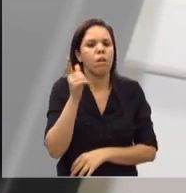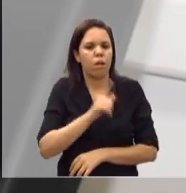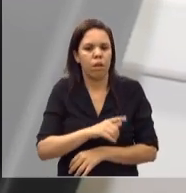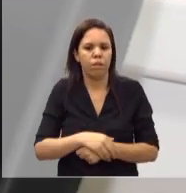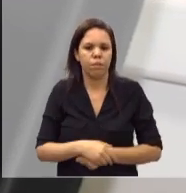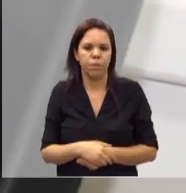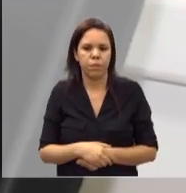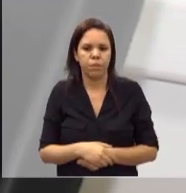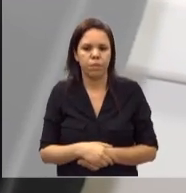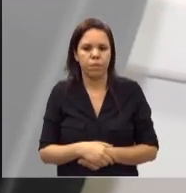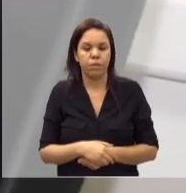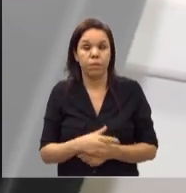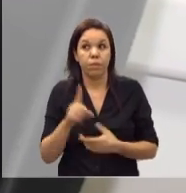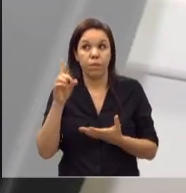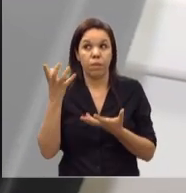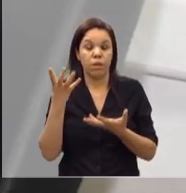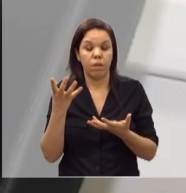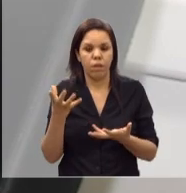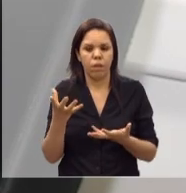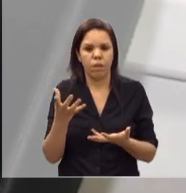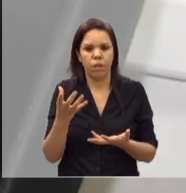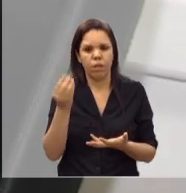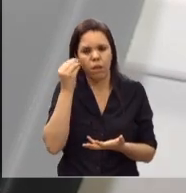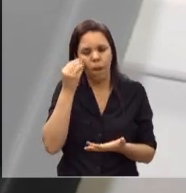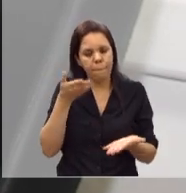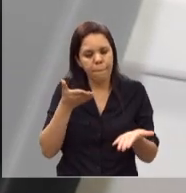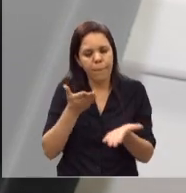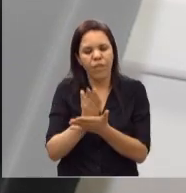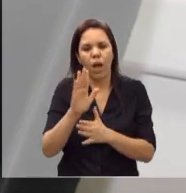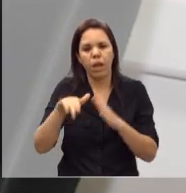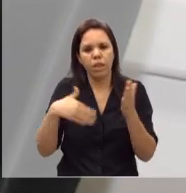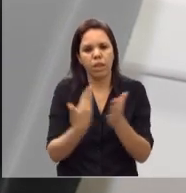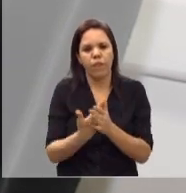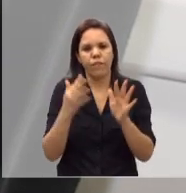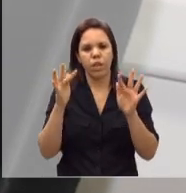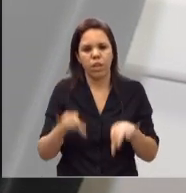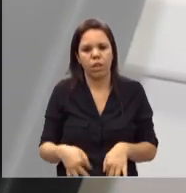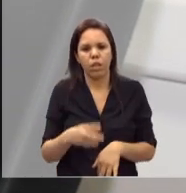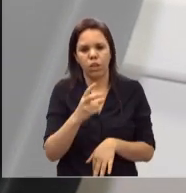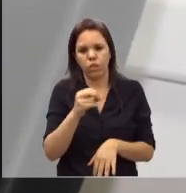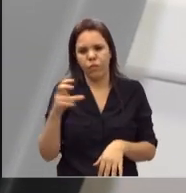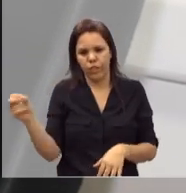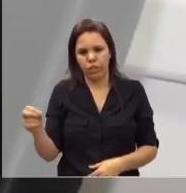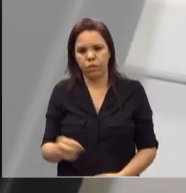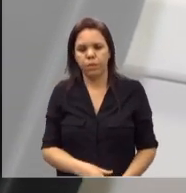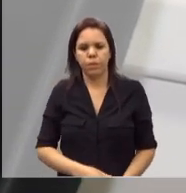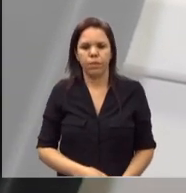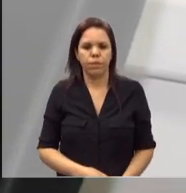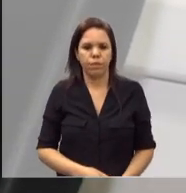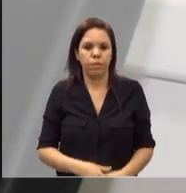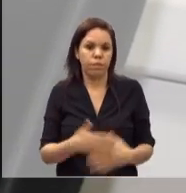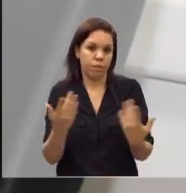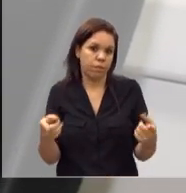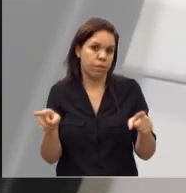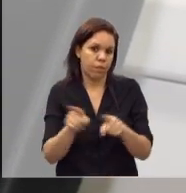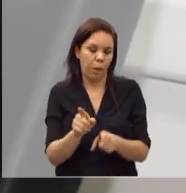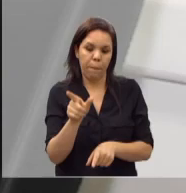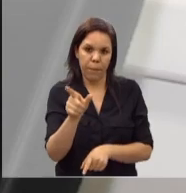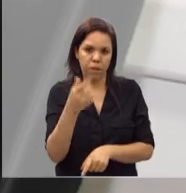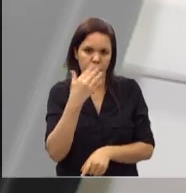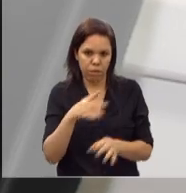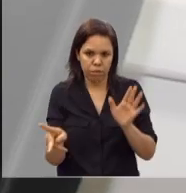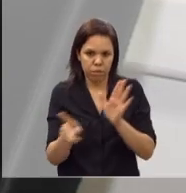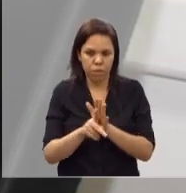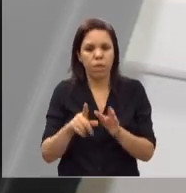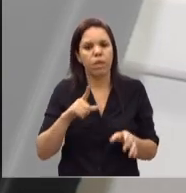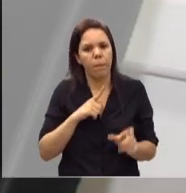ganhe. E se Deus quiser, queremos ver isso aprovada até o final do próximo ano. E além do passe criança, também tem o